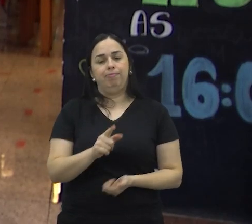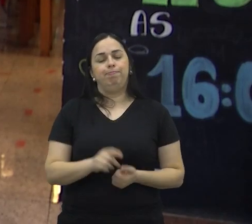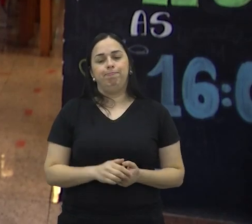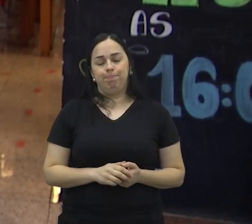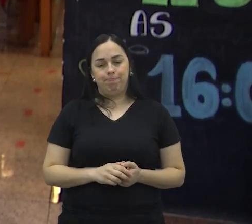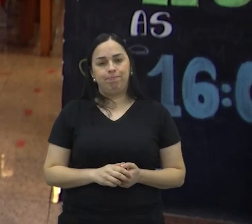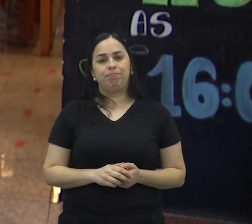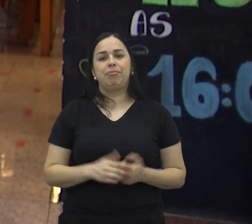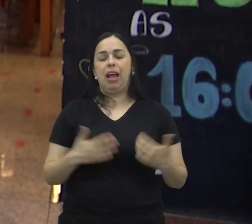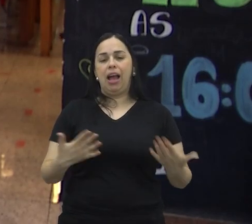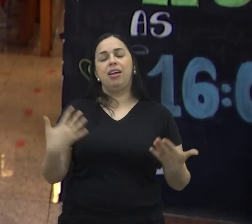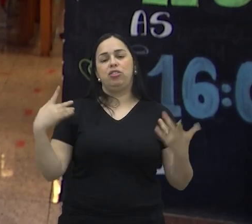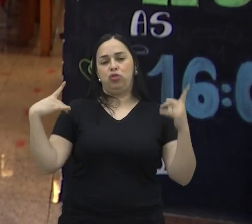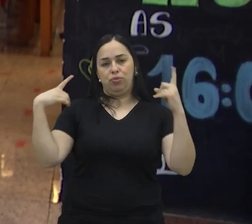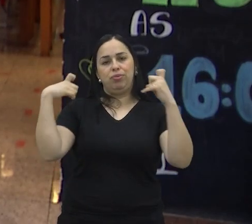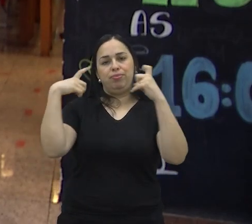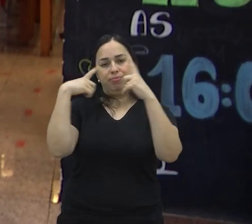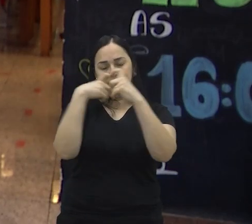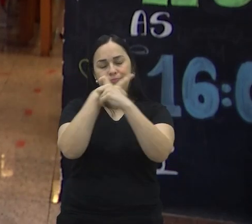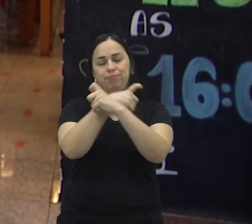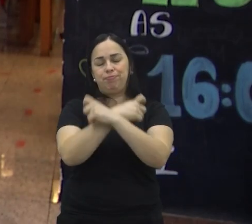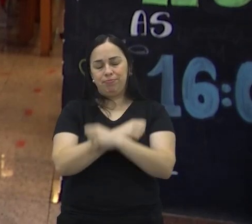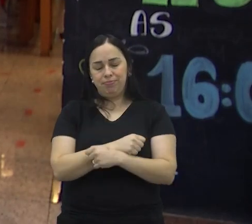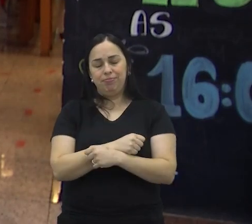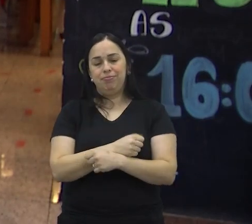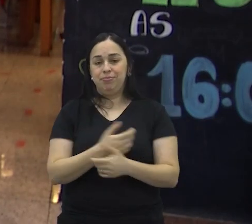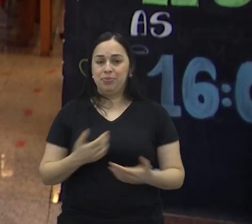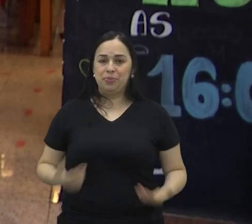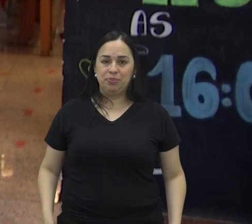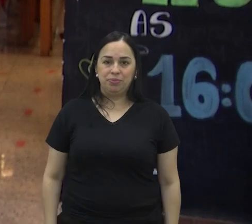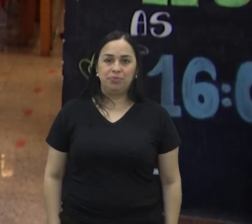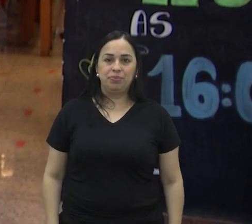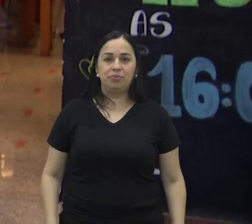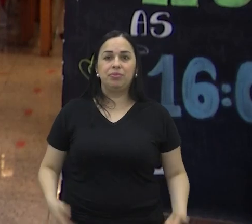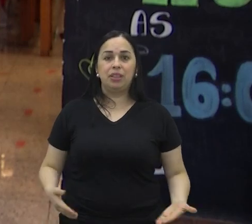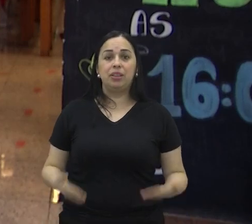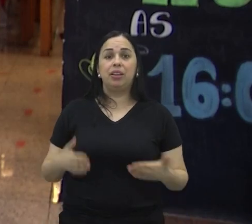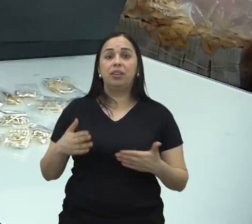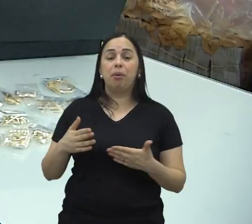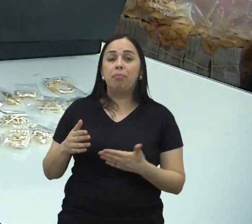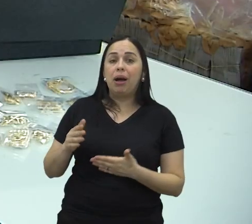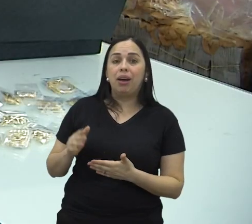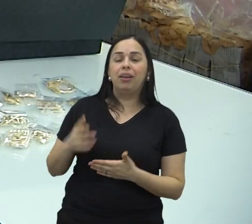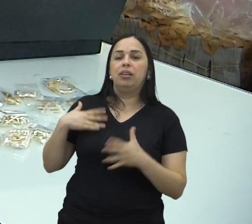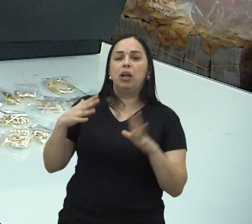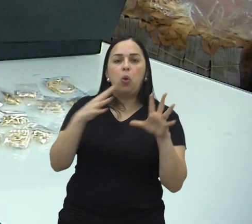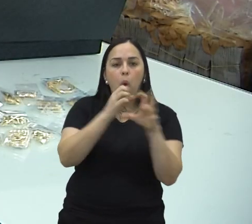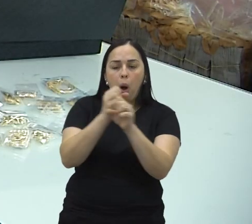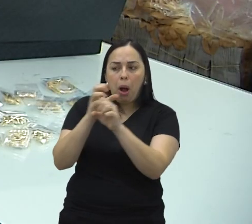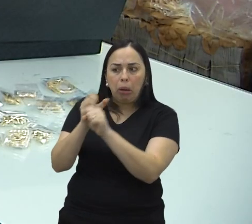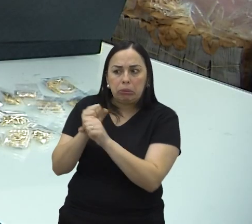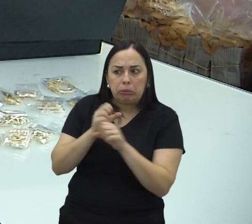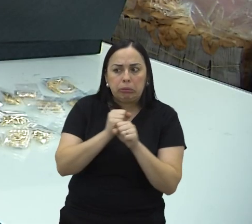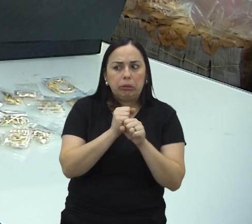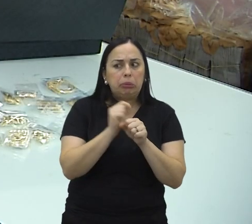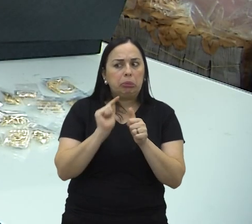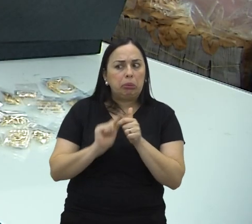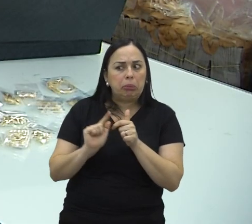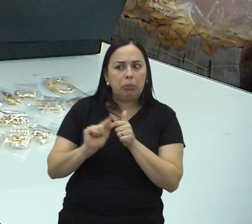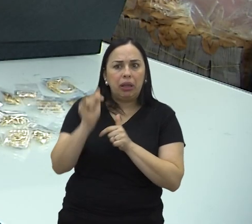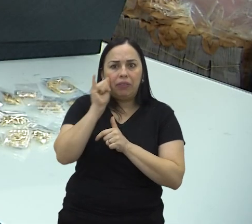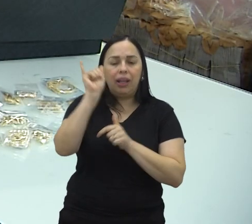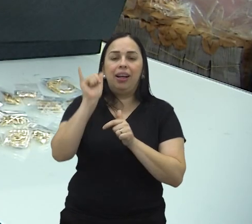Então aí fica mais difícil ainda, né, para o empregado, né? Para evitar todo esse cálculo, tem quem